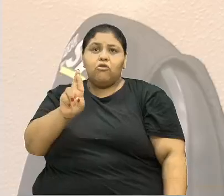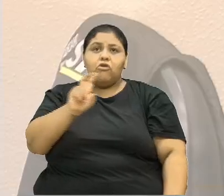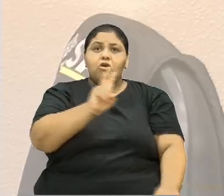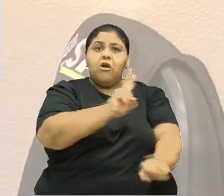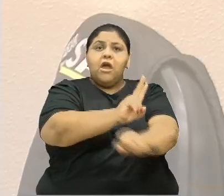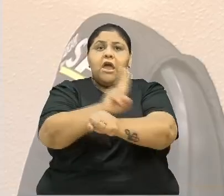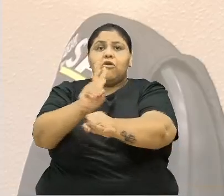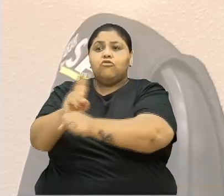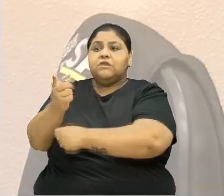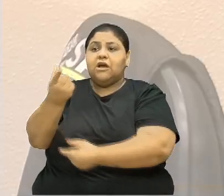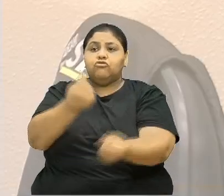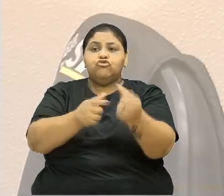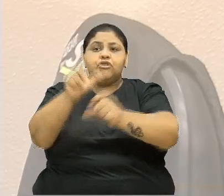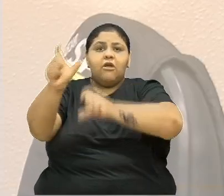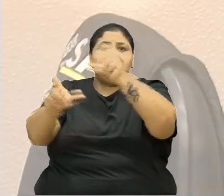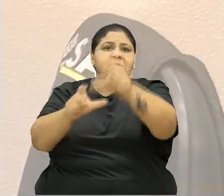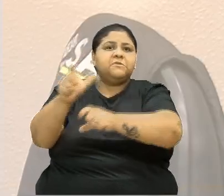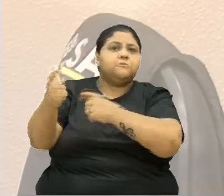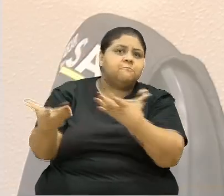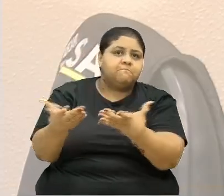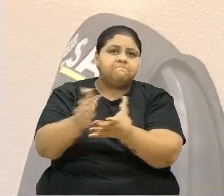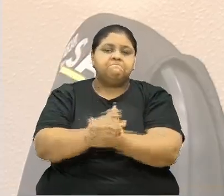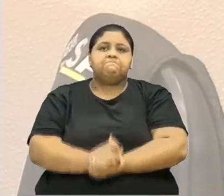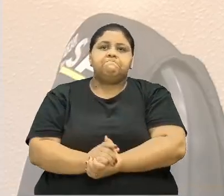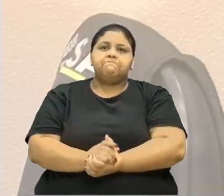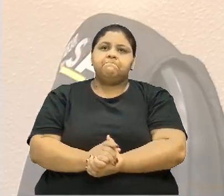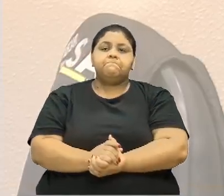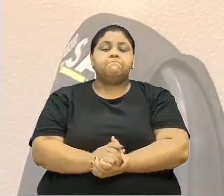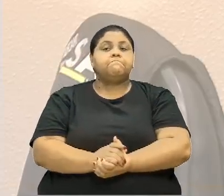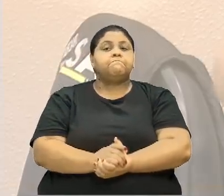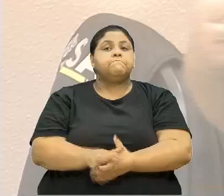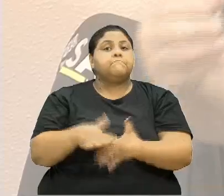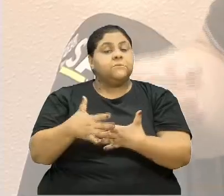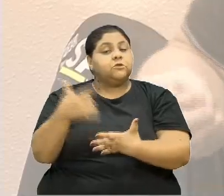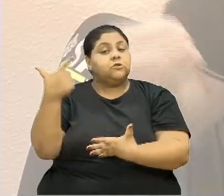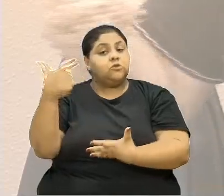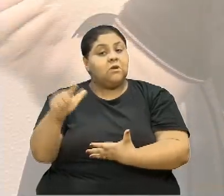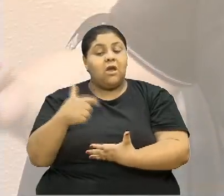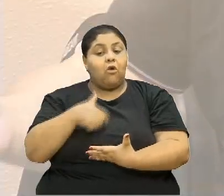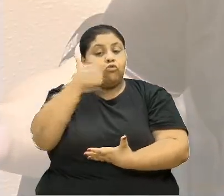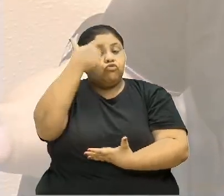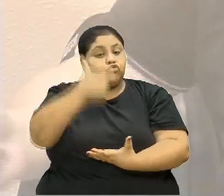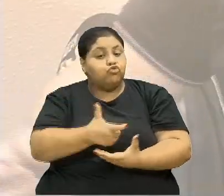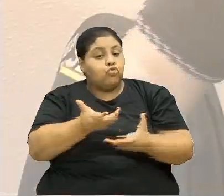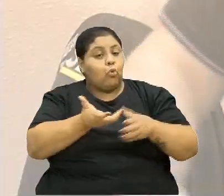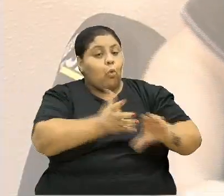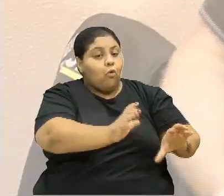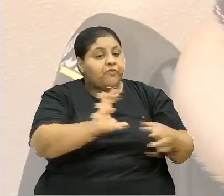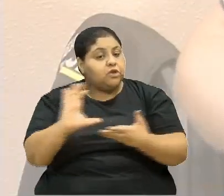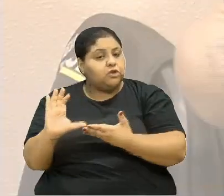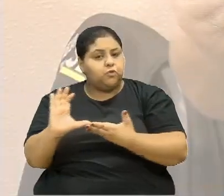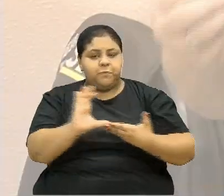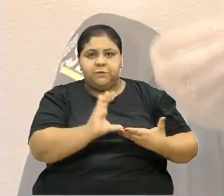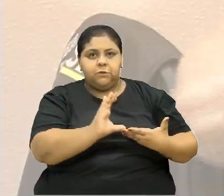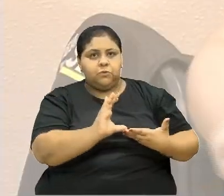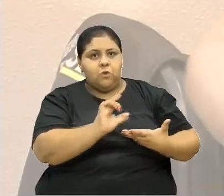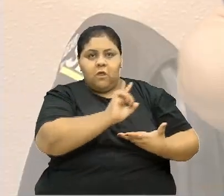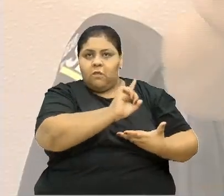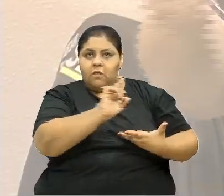dinheiro público. Então, mais uma vez, eu não sou contra subsídio, não sou